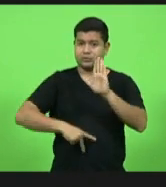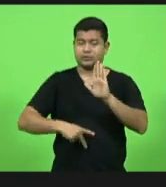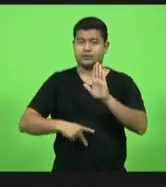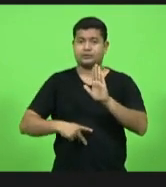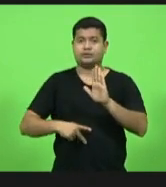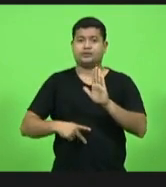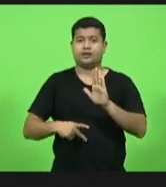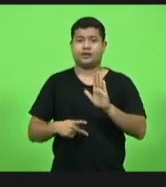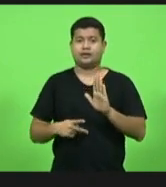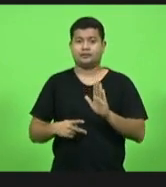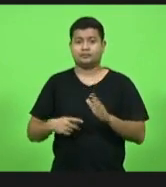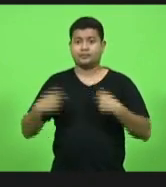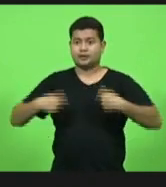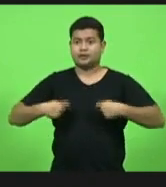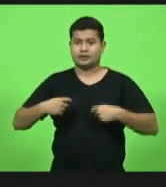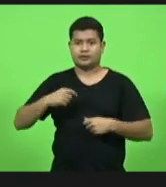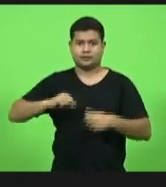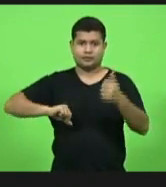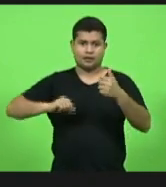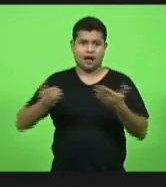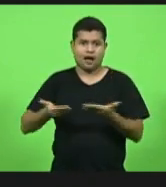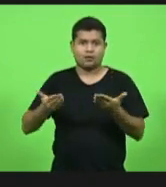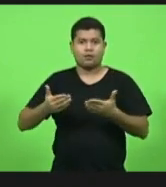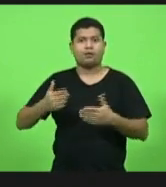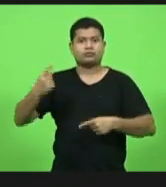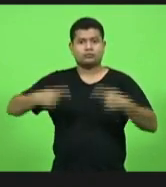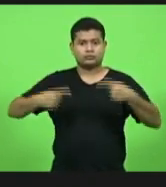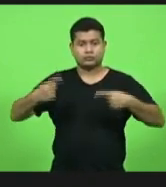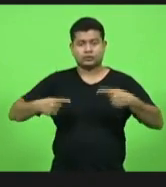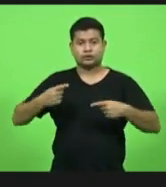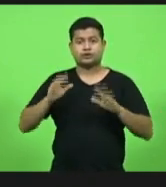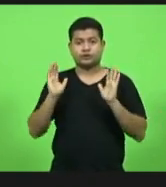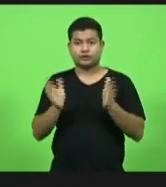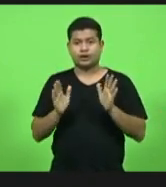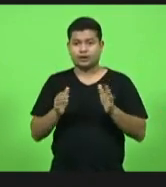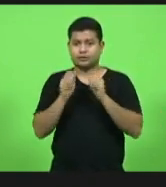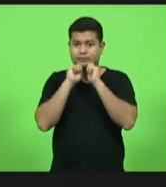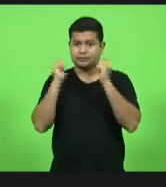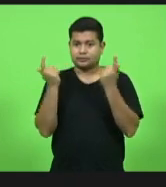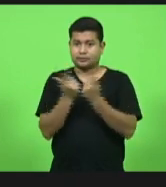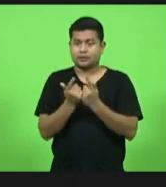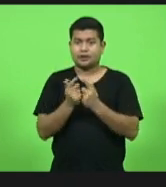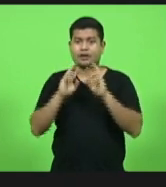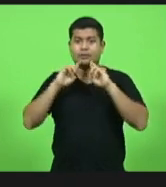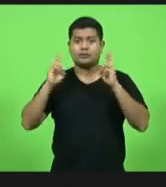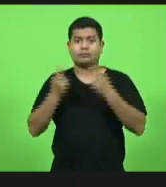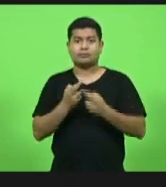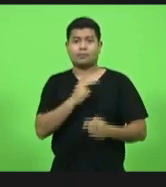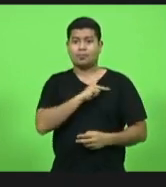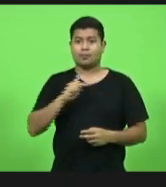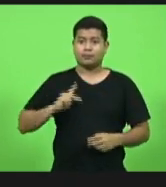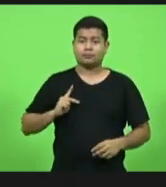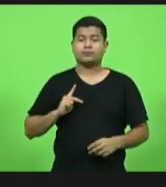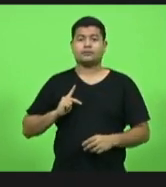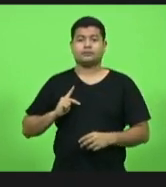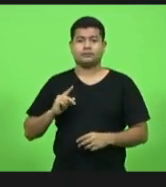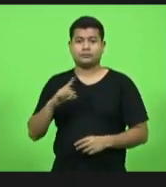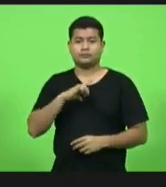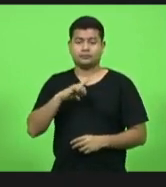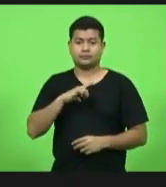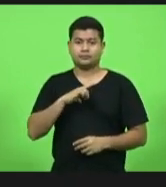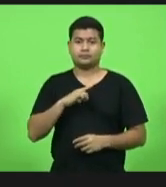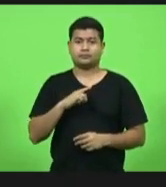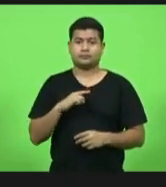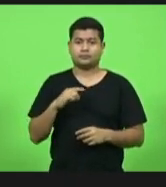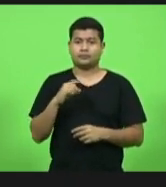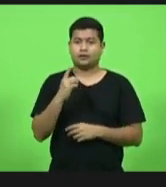seja finalmente analisado. Nós já realizamos na Assembleia Legislativa audiências públicas a respeito disso. O nosso estado, Santa